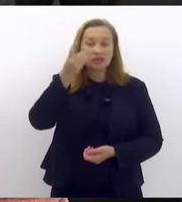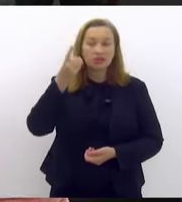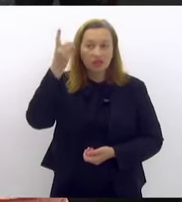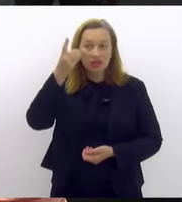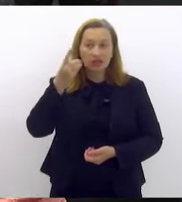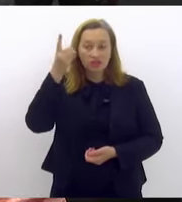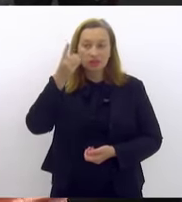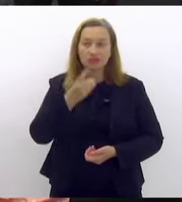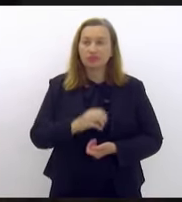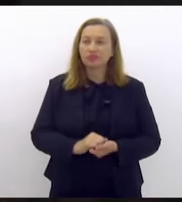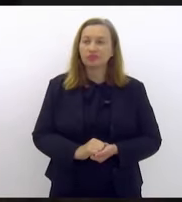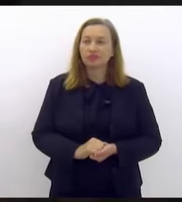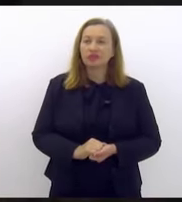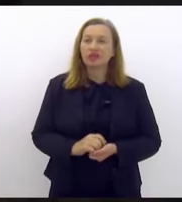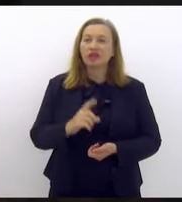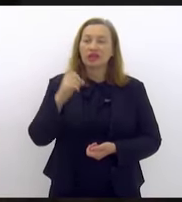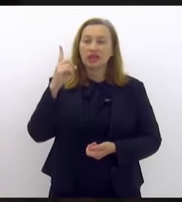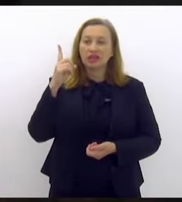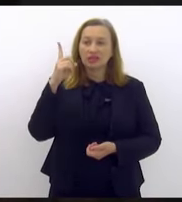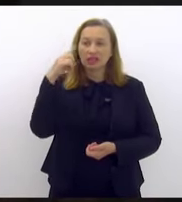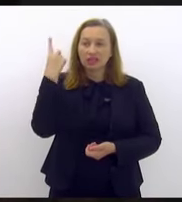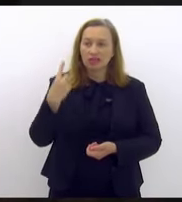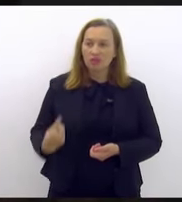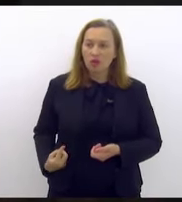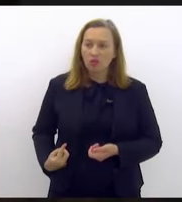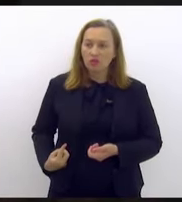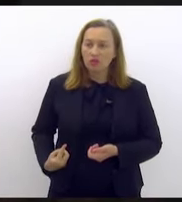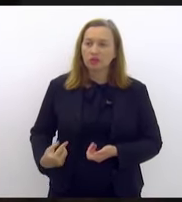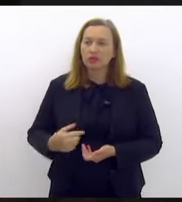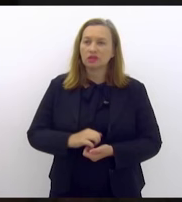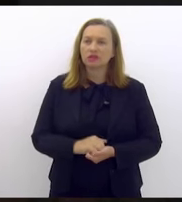Deputada Dani Balbi.